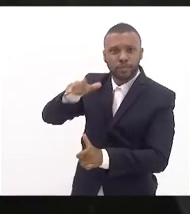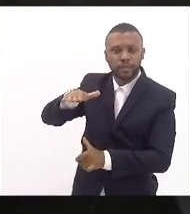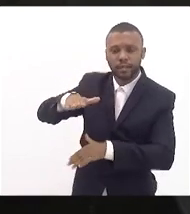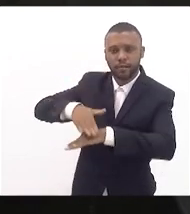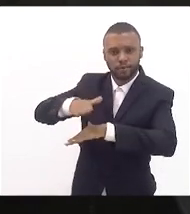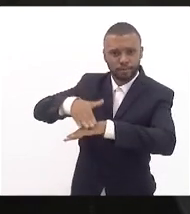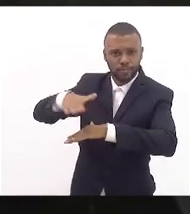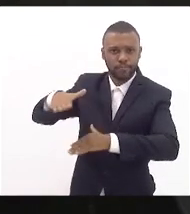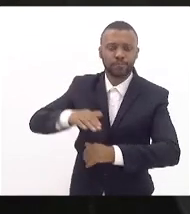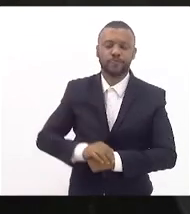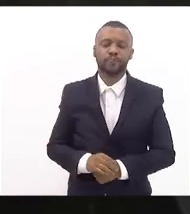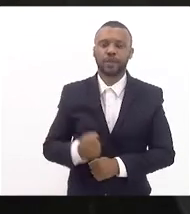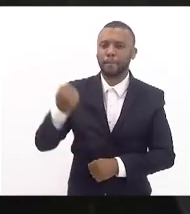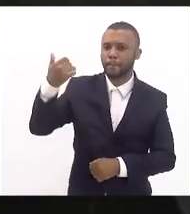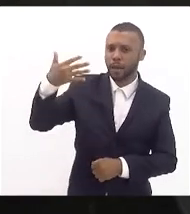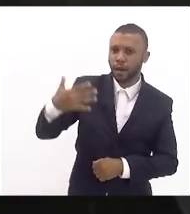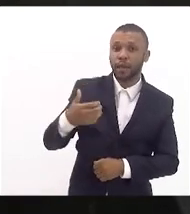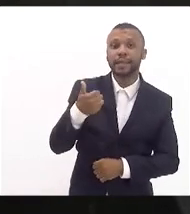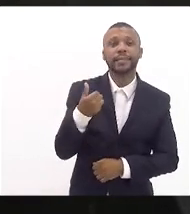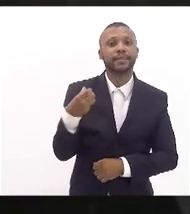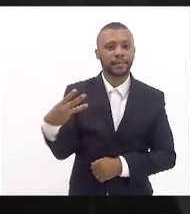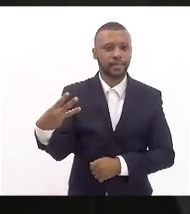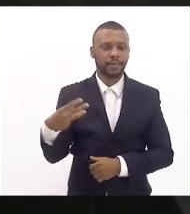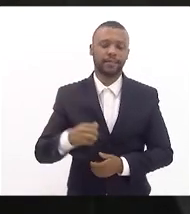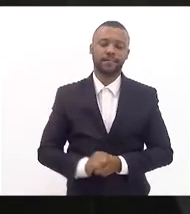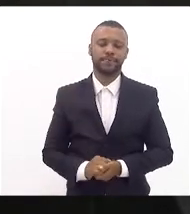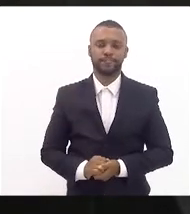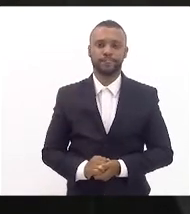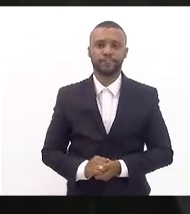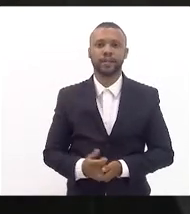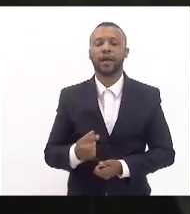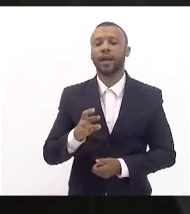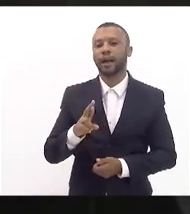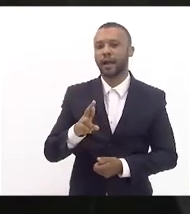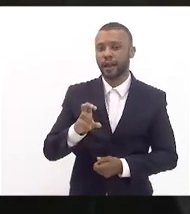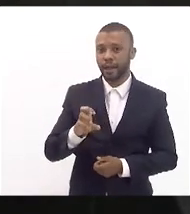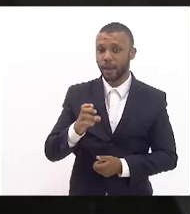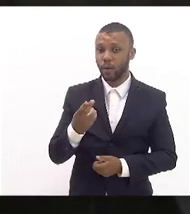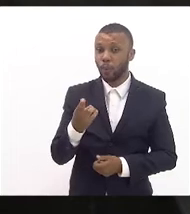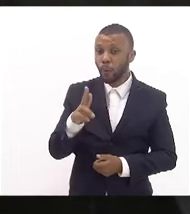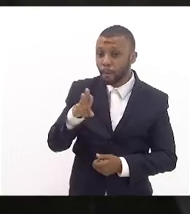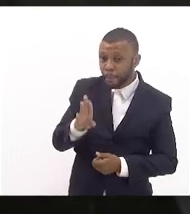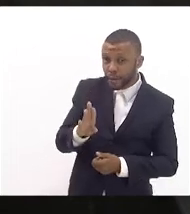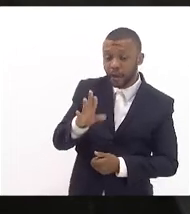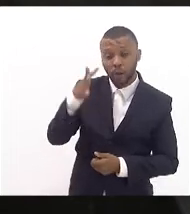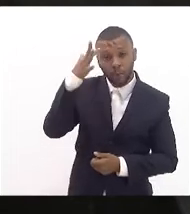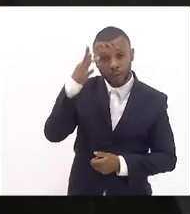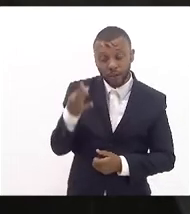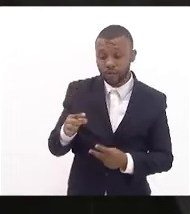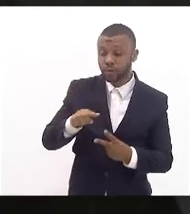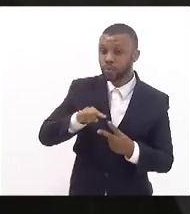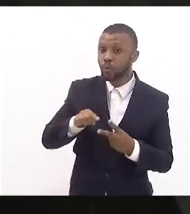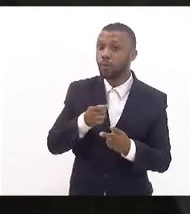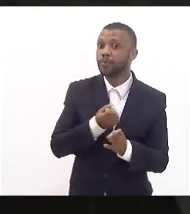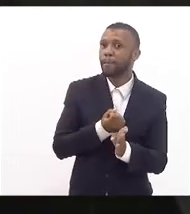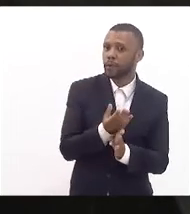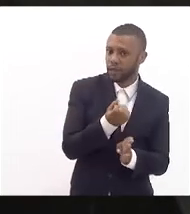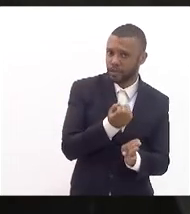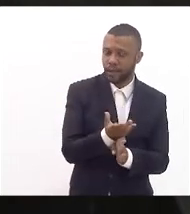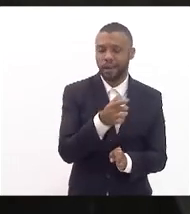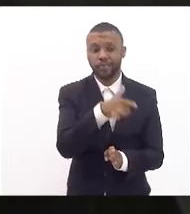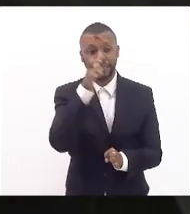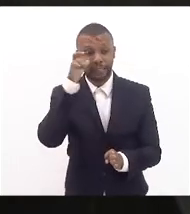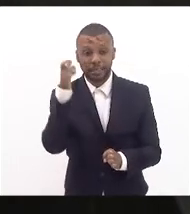Lá no artigo 13, a REURB compreende duas modalidades, REURB de interesse